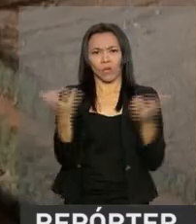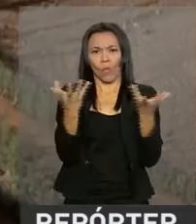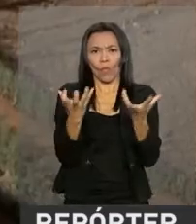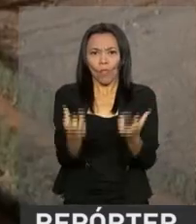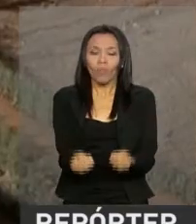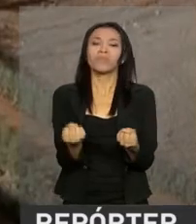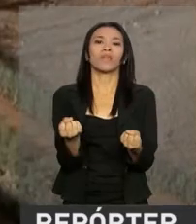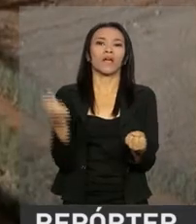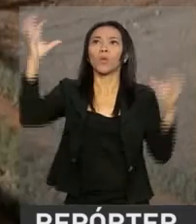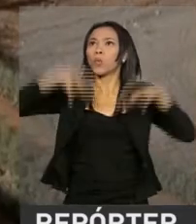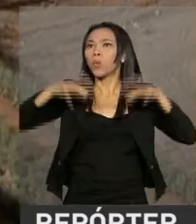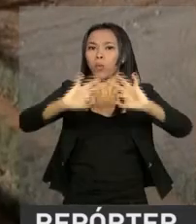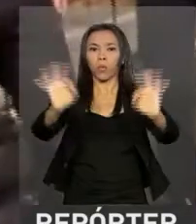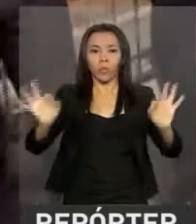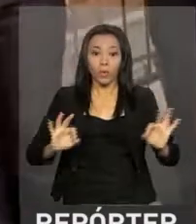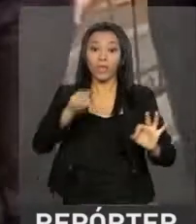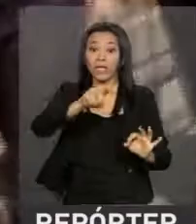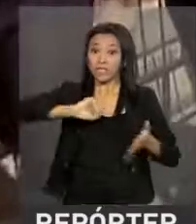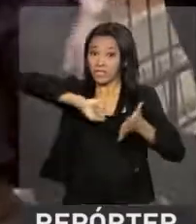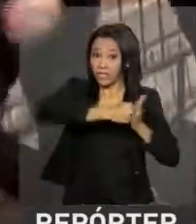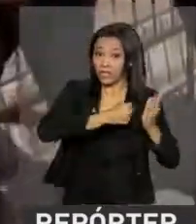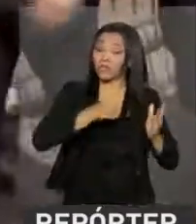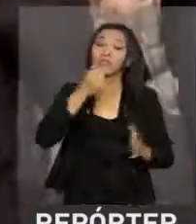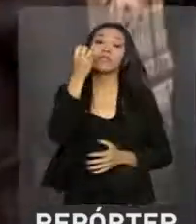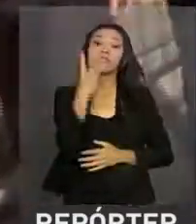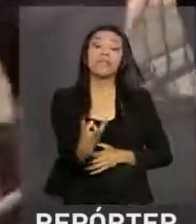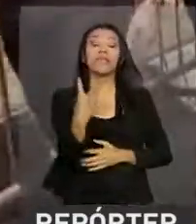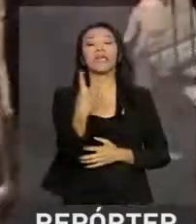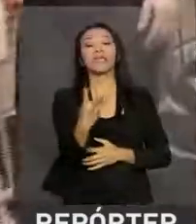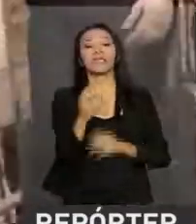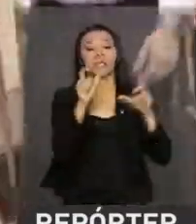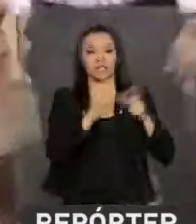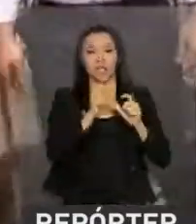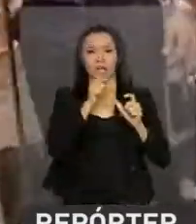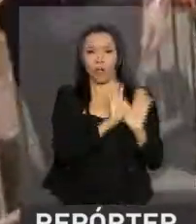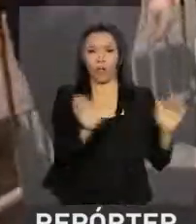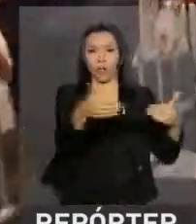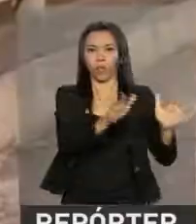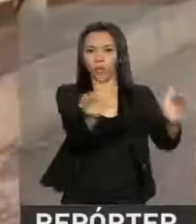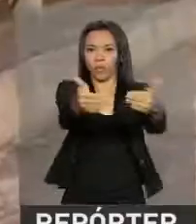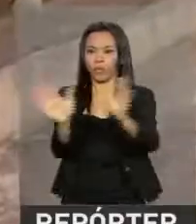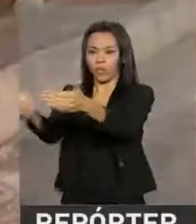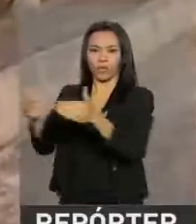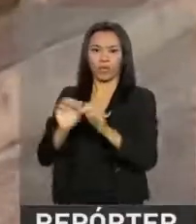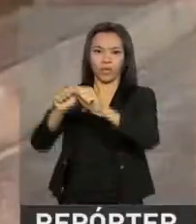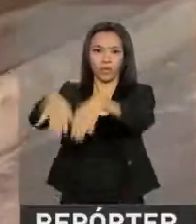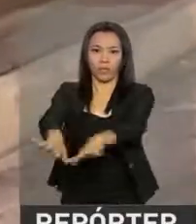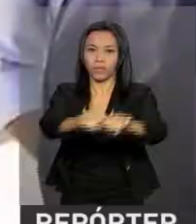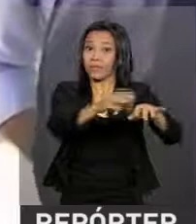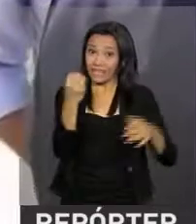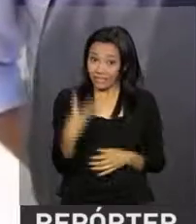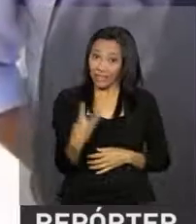estiagem também levou o desligamento de três municípios do sistema de abastecimento a partir da barragem os 12 que